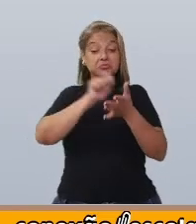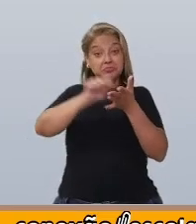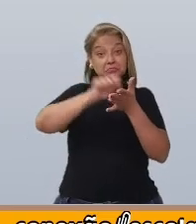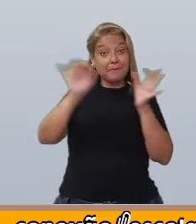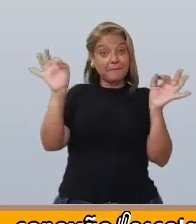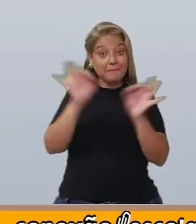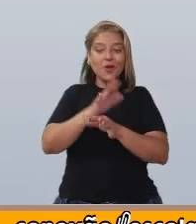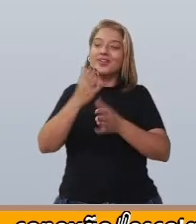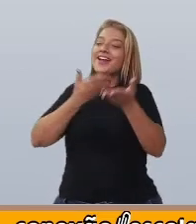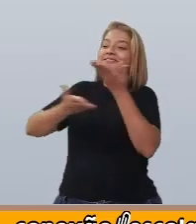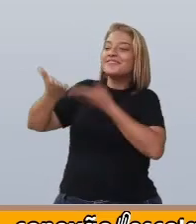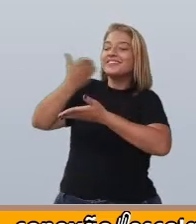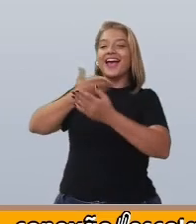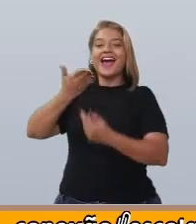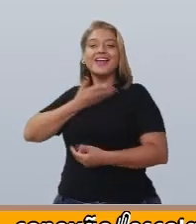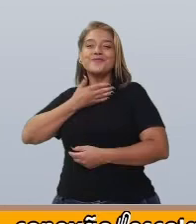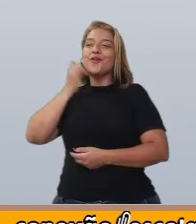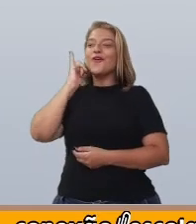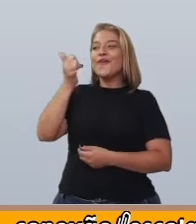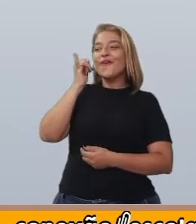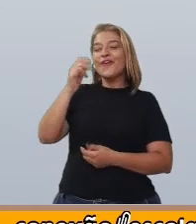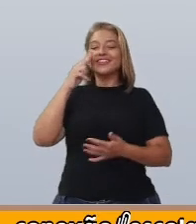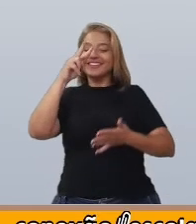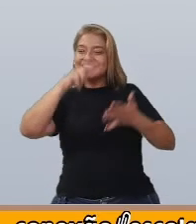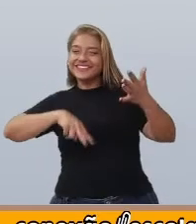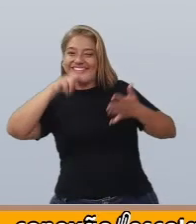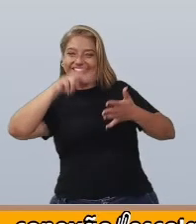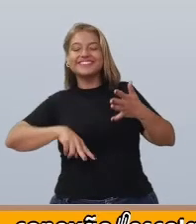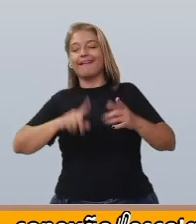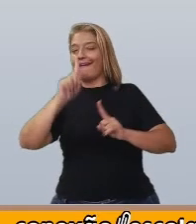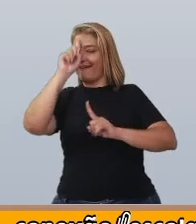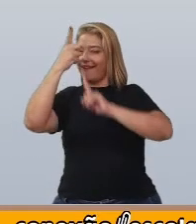colegas. Seja criativo!